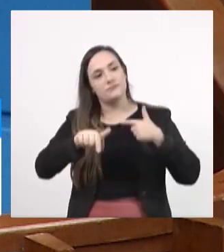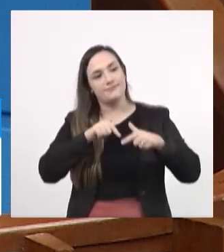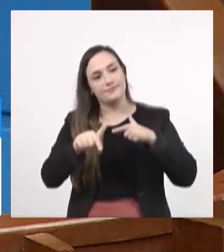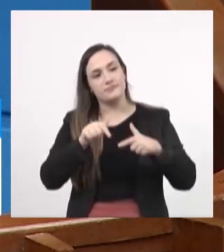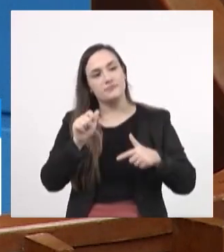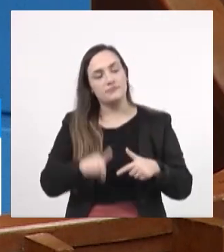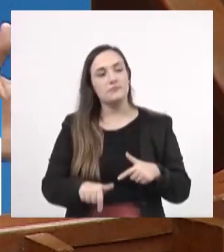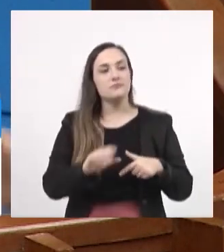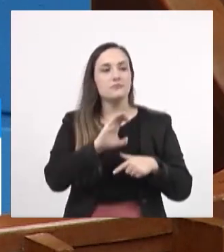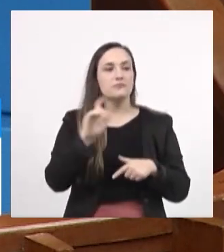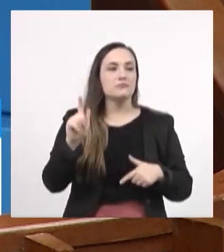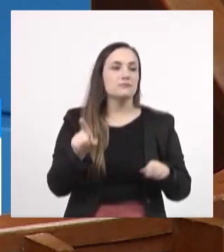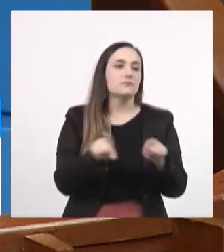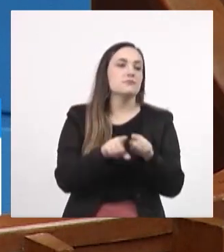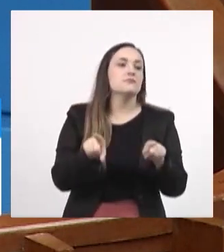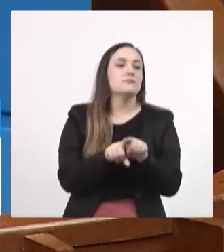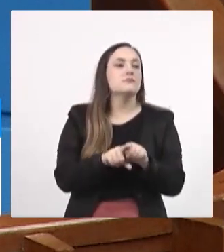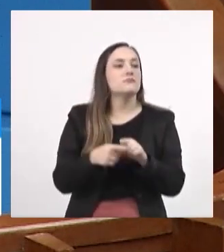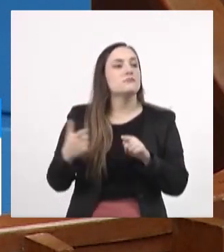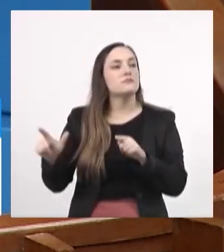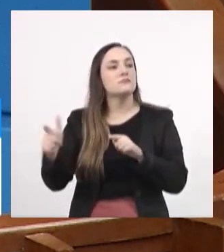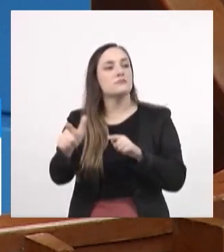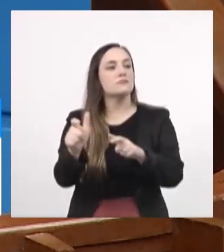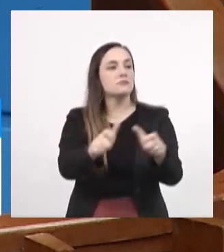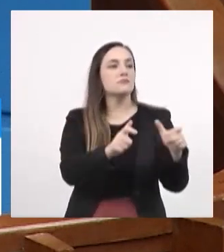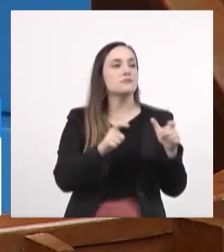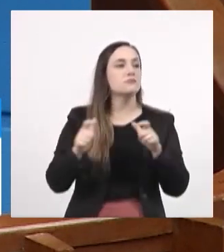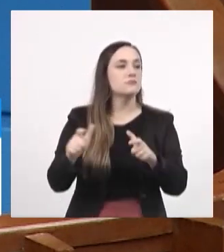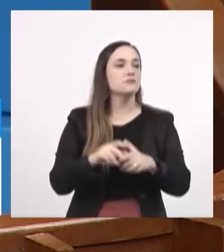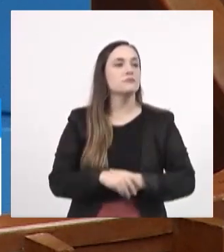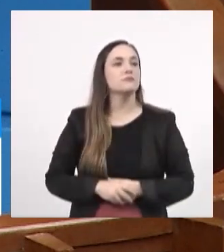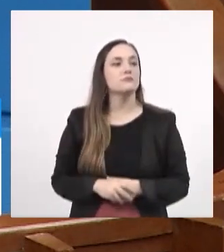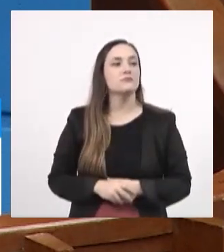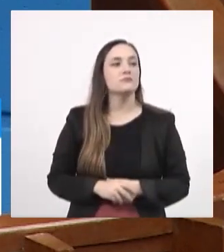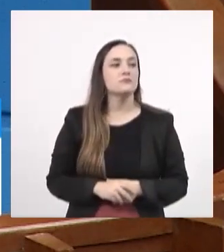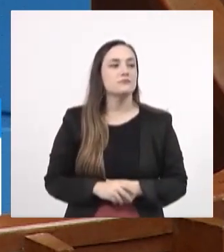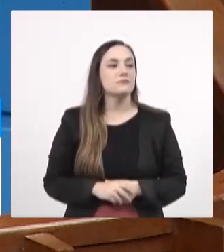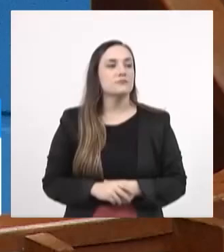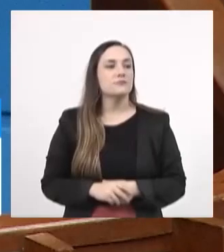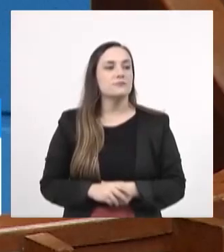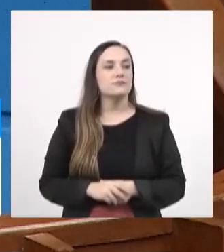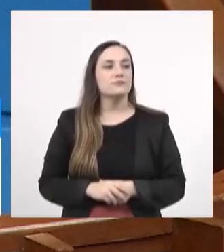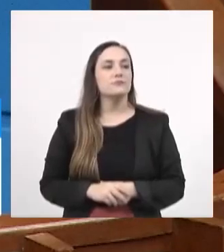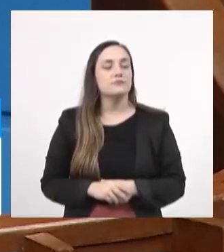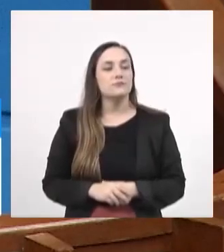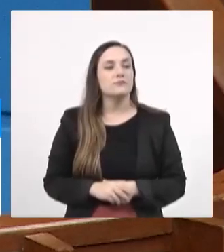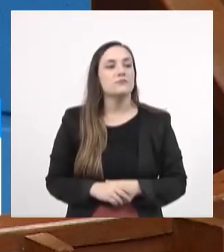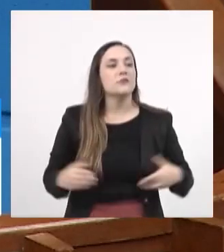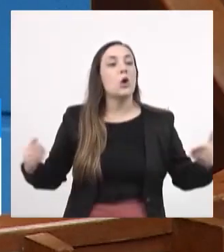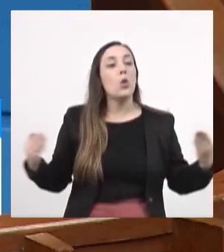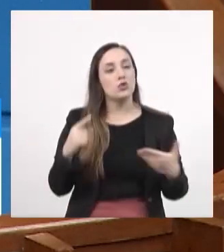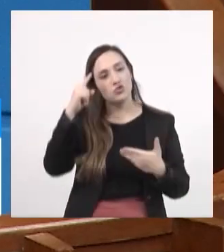Campo Grande e em outras partes do estado. Hoje é o Dia